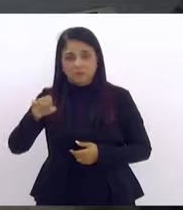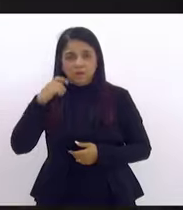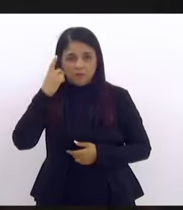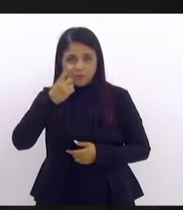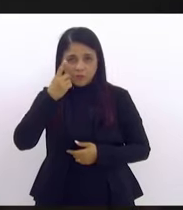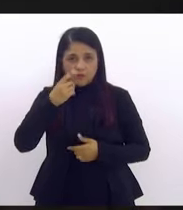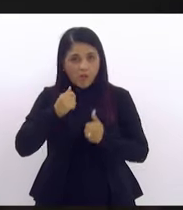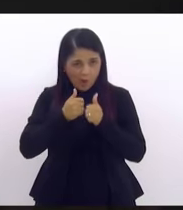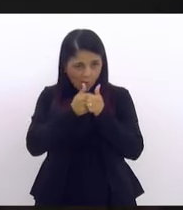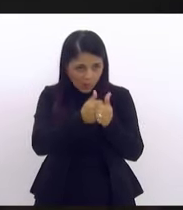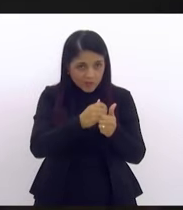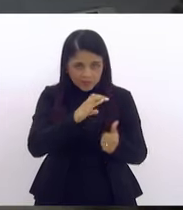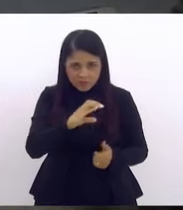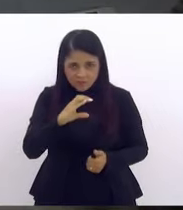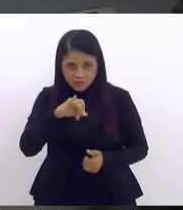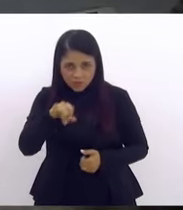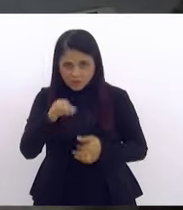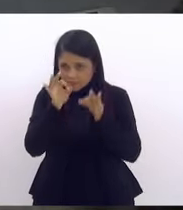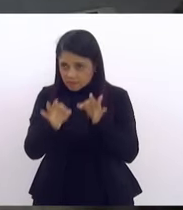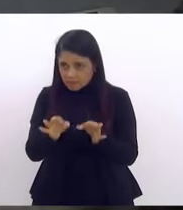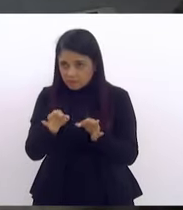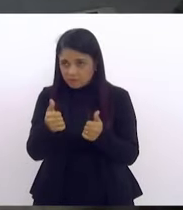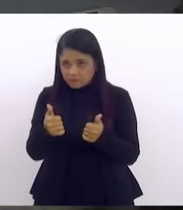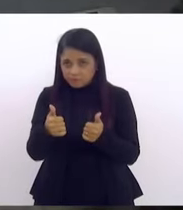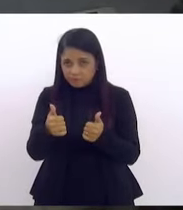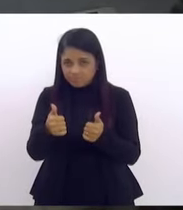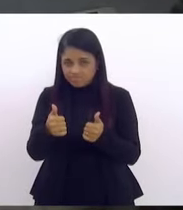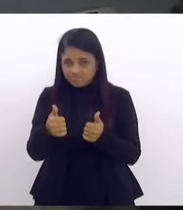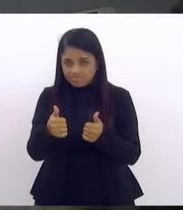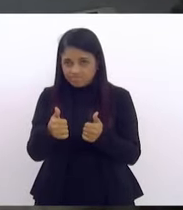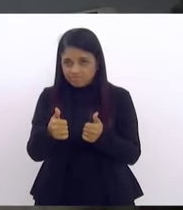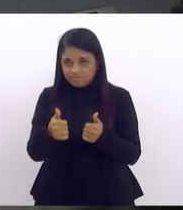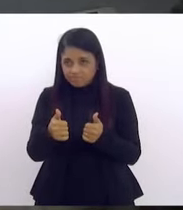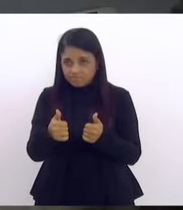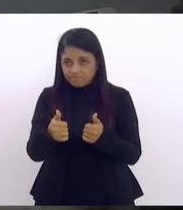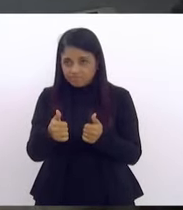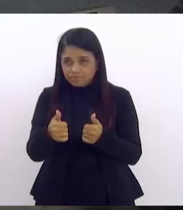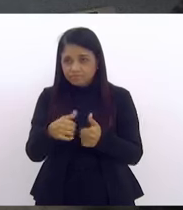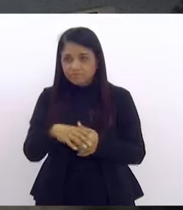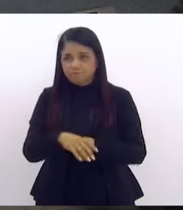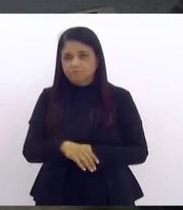Acompanha a CCJ, é isso? Não está saindo. É.